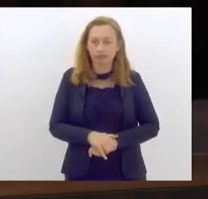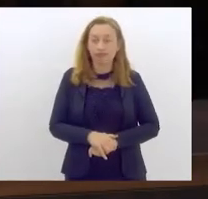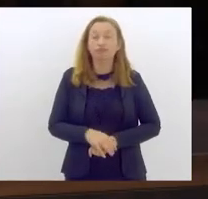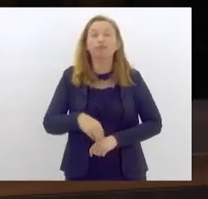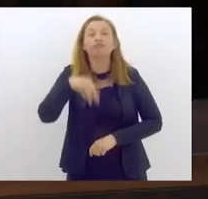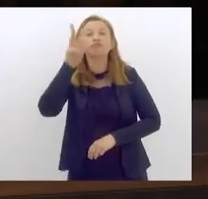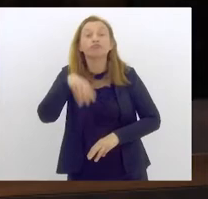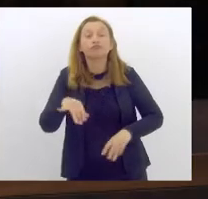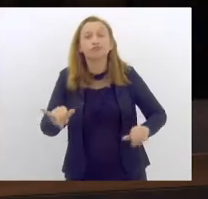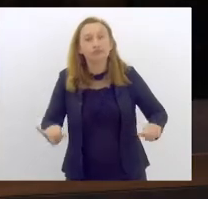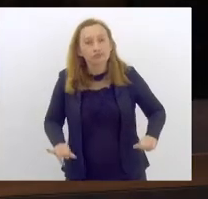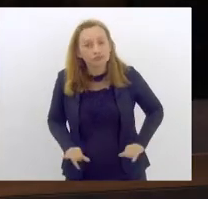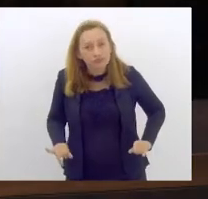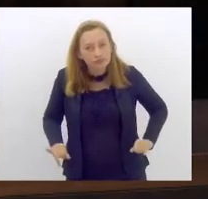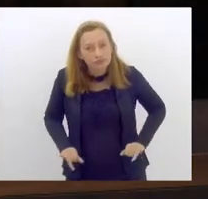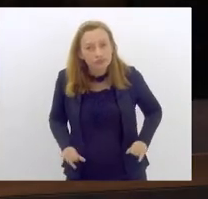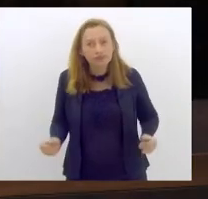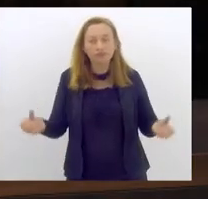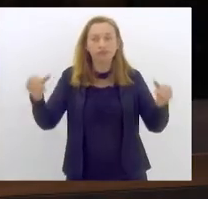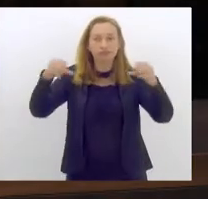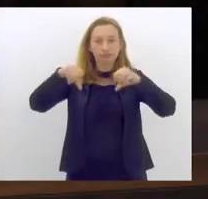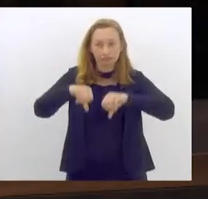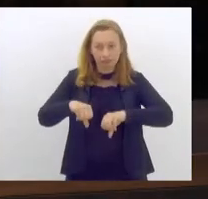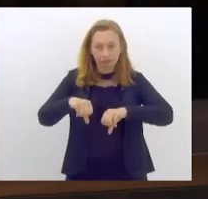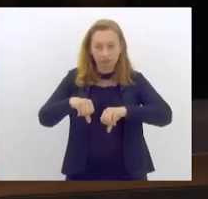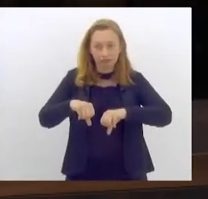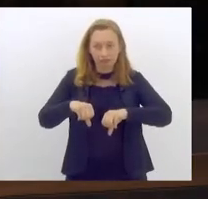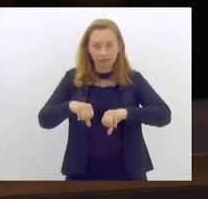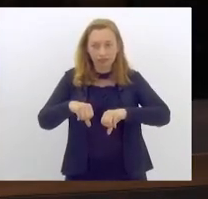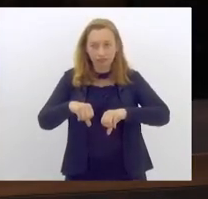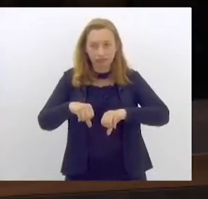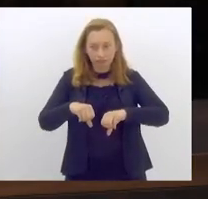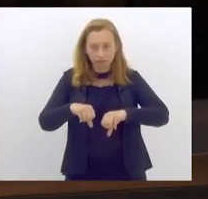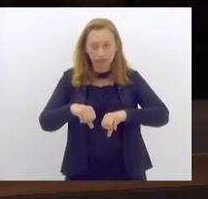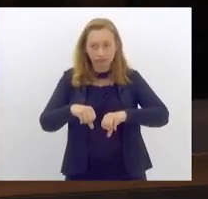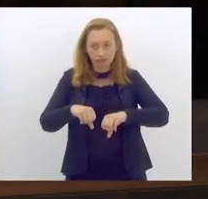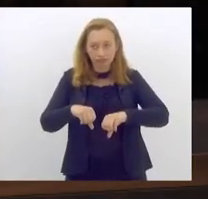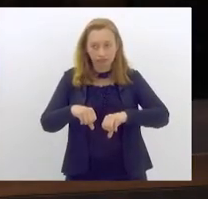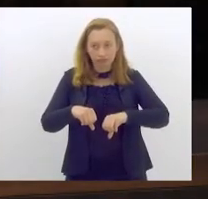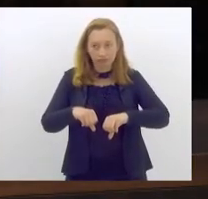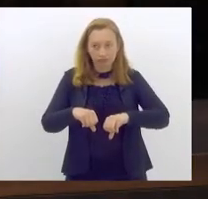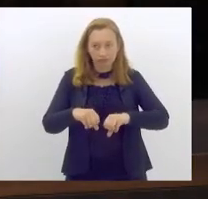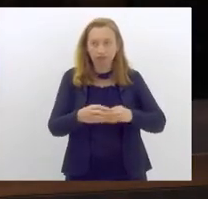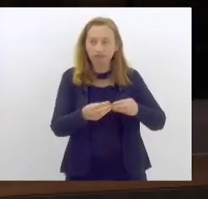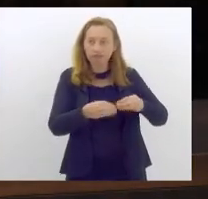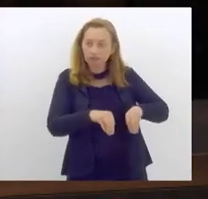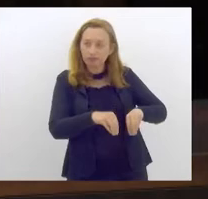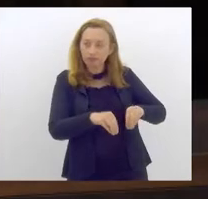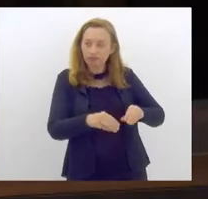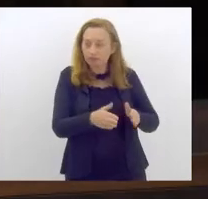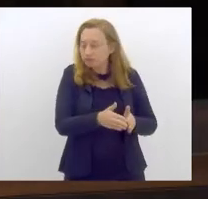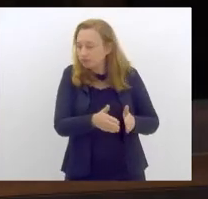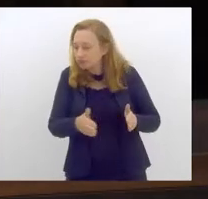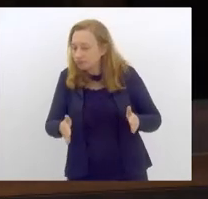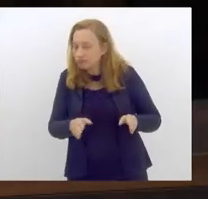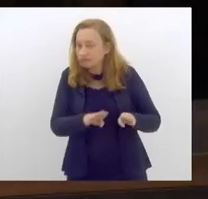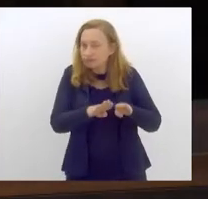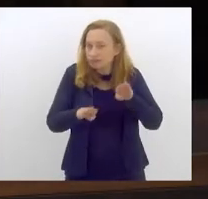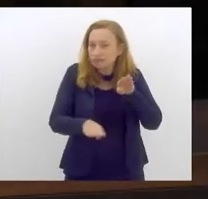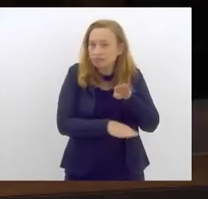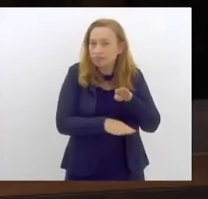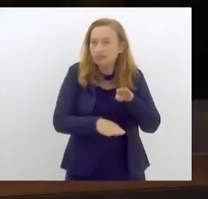sofre as piores das consequências que tem esse processo de desigualdade social